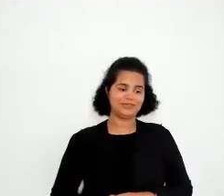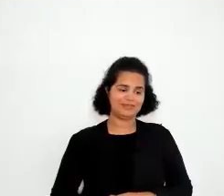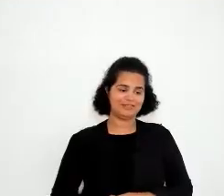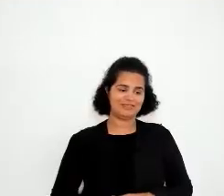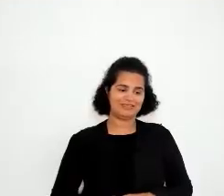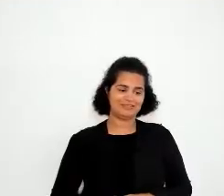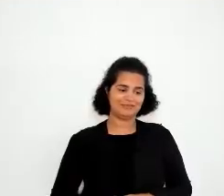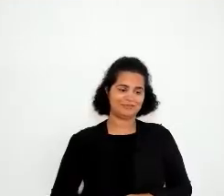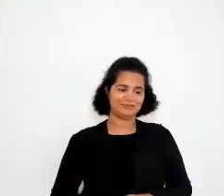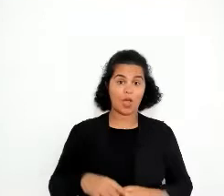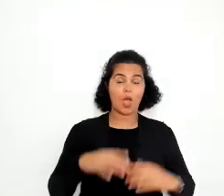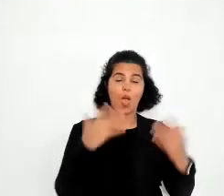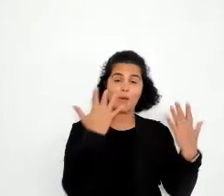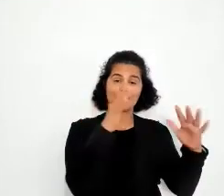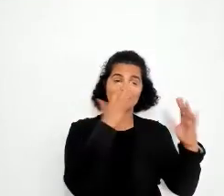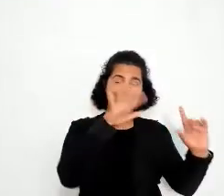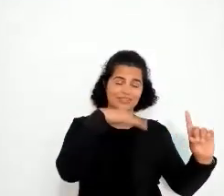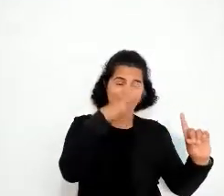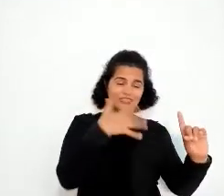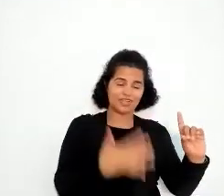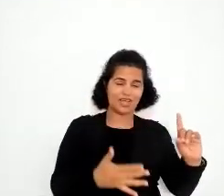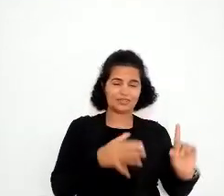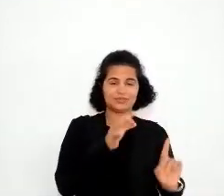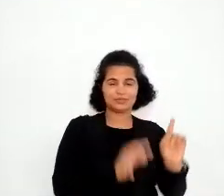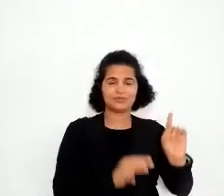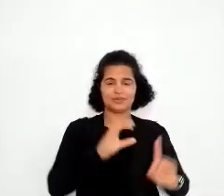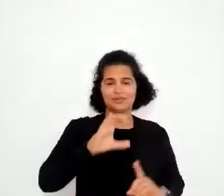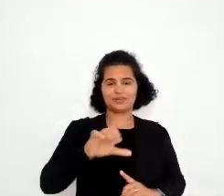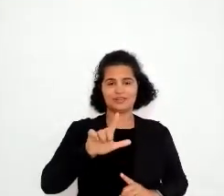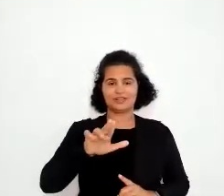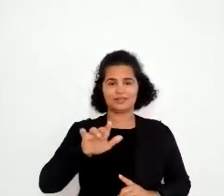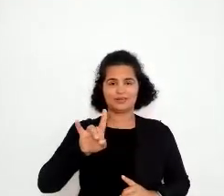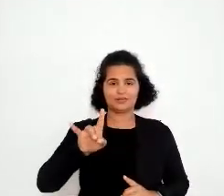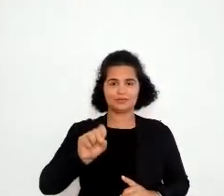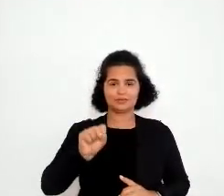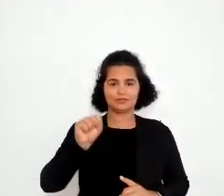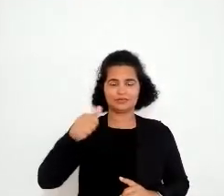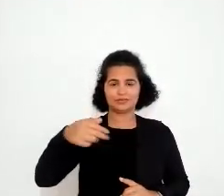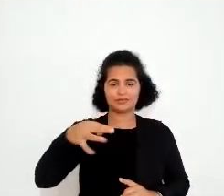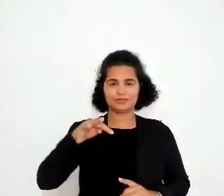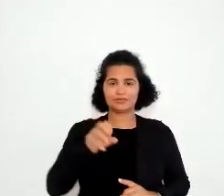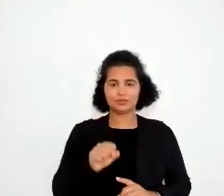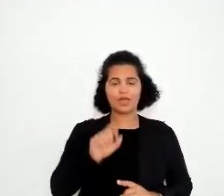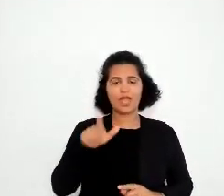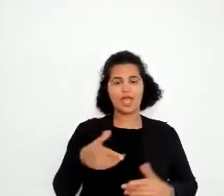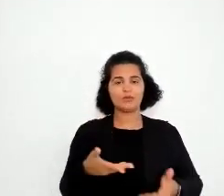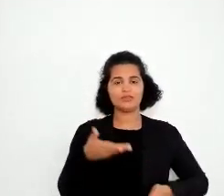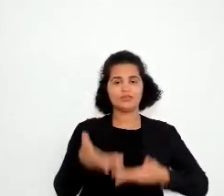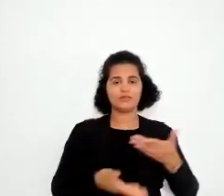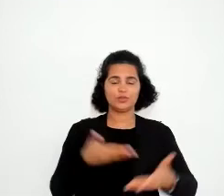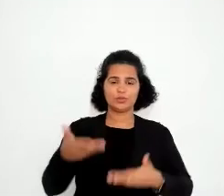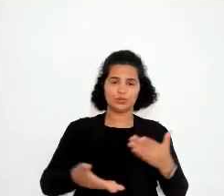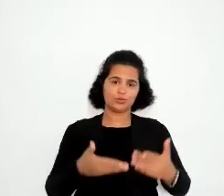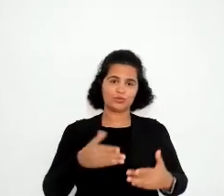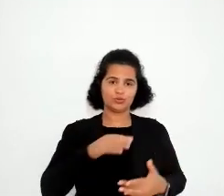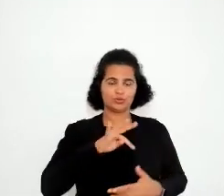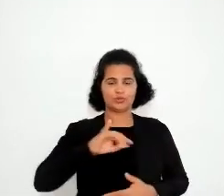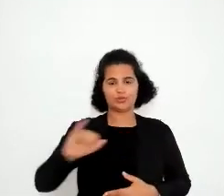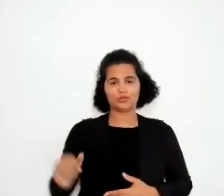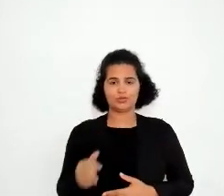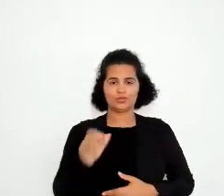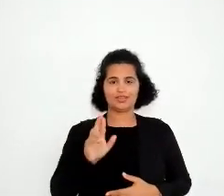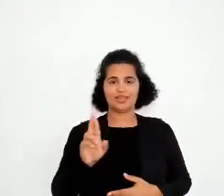O homenageado do desembargador Cláudio Santos é o servidor do Tribunal de Justiça do Rio Grande do Norte,